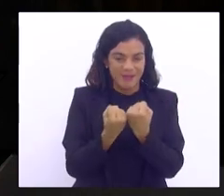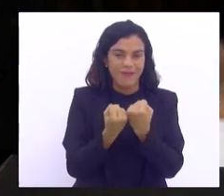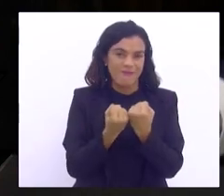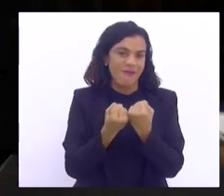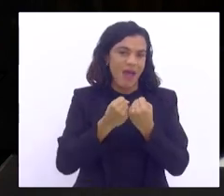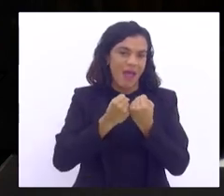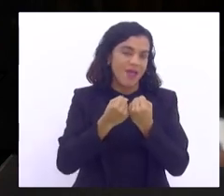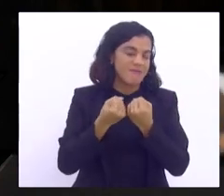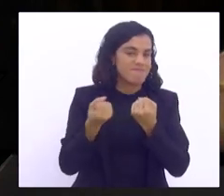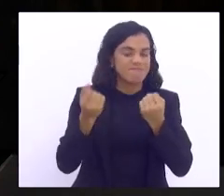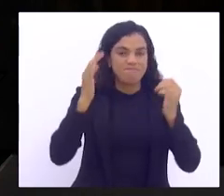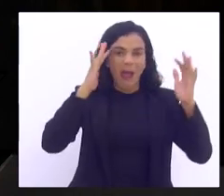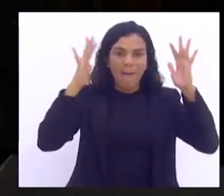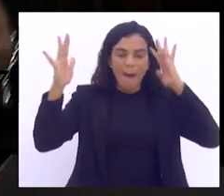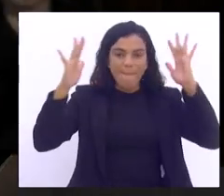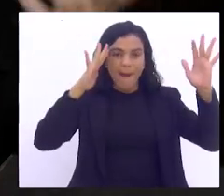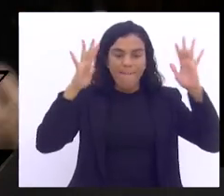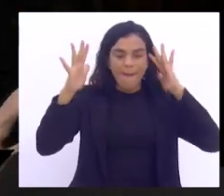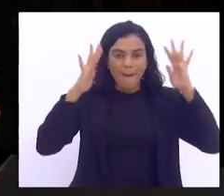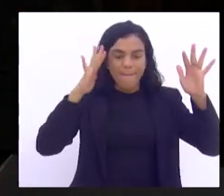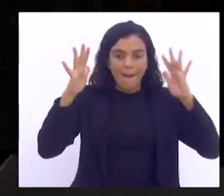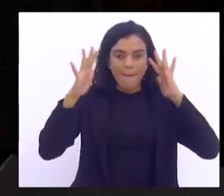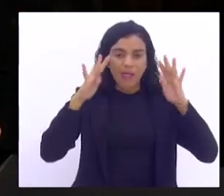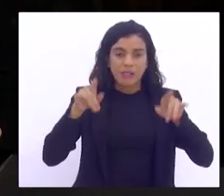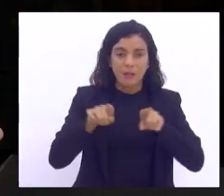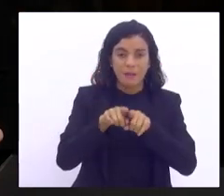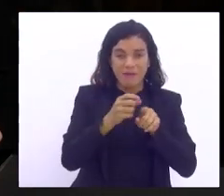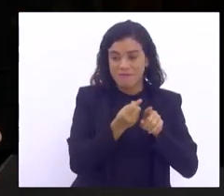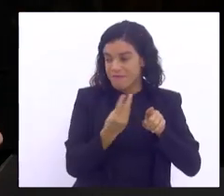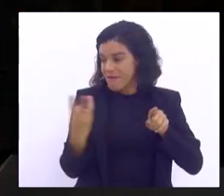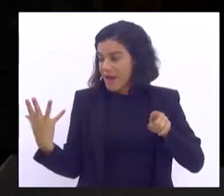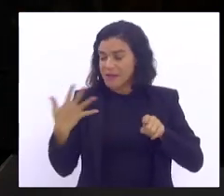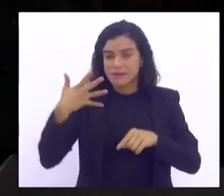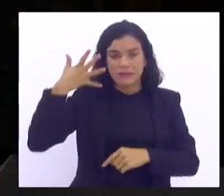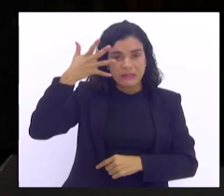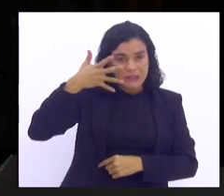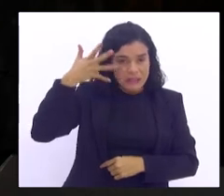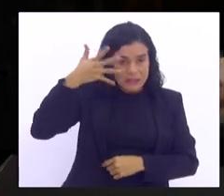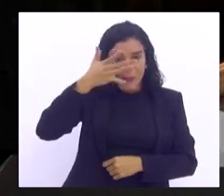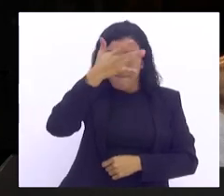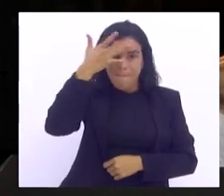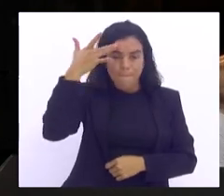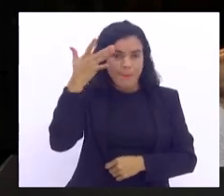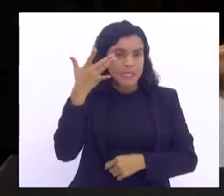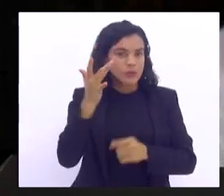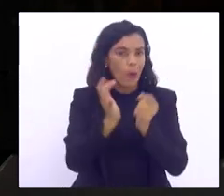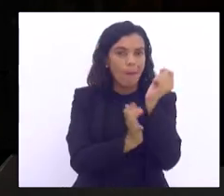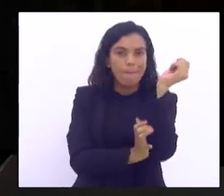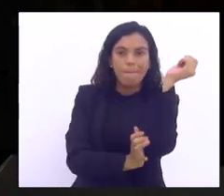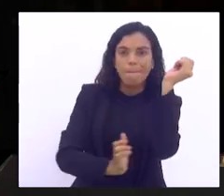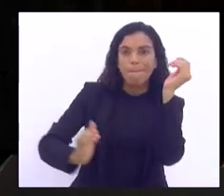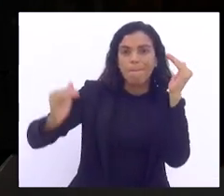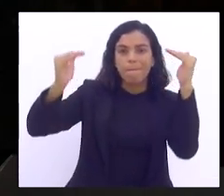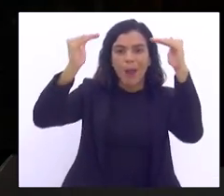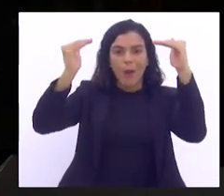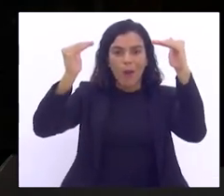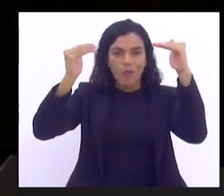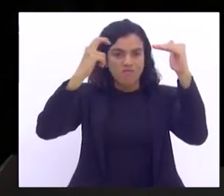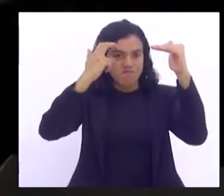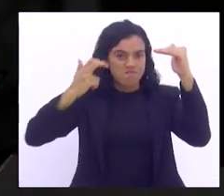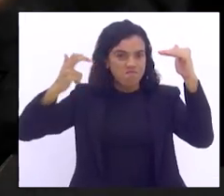frutífero, até por conta de todos os palestrantes que aqui estarão, pessoas da mais alta envergadura intelectual,